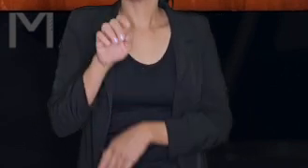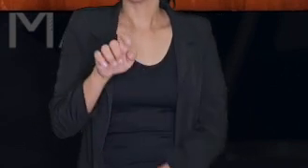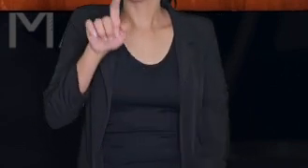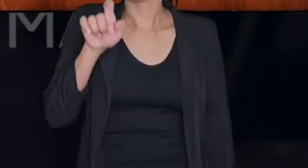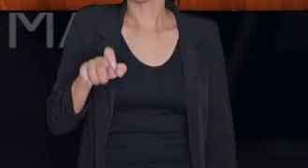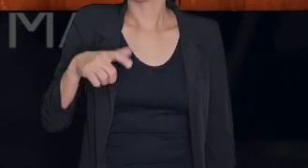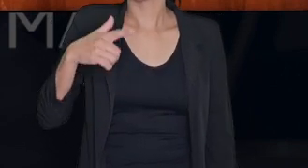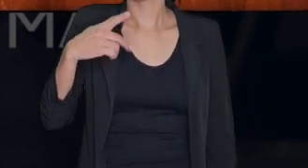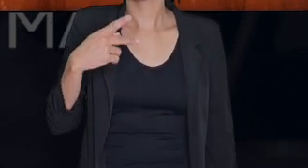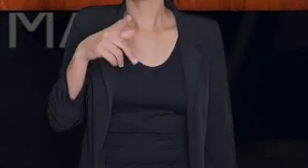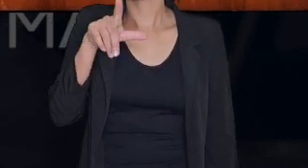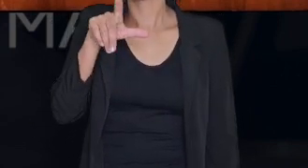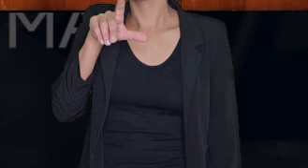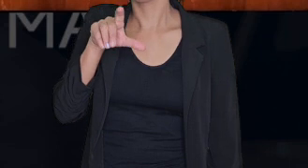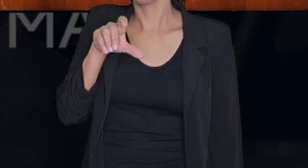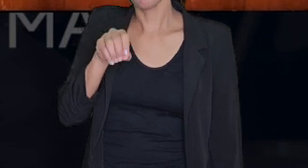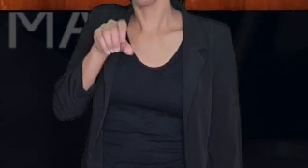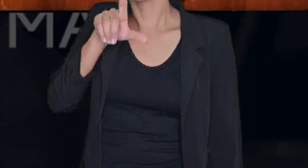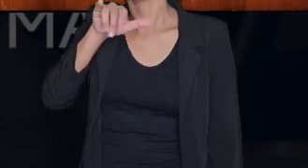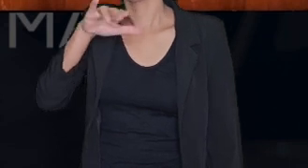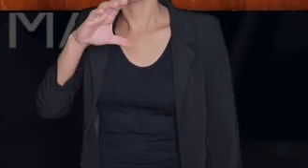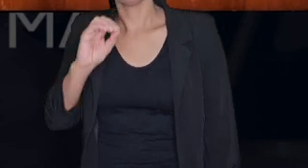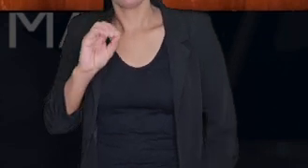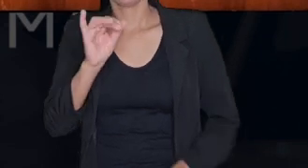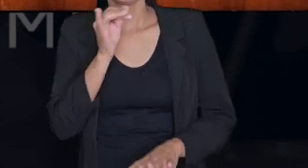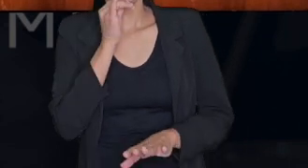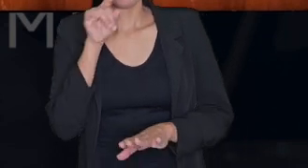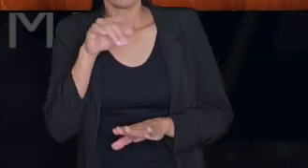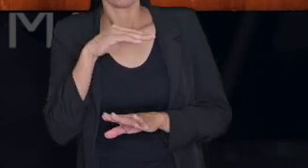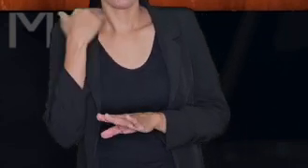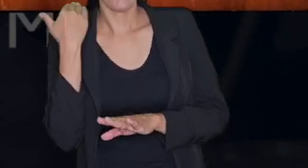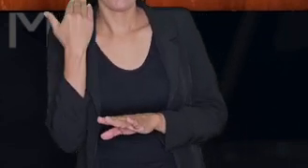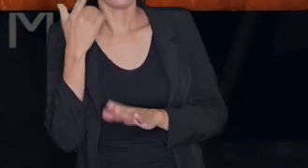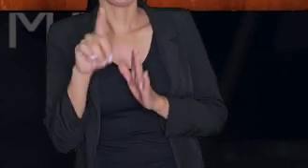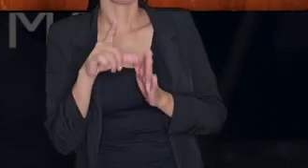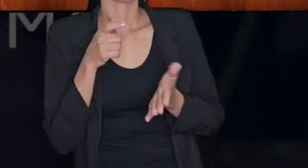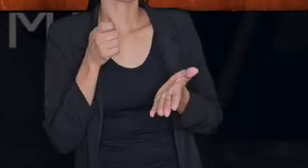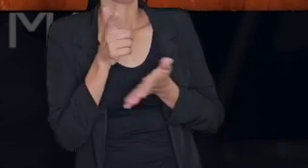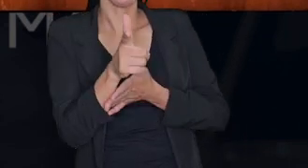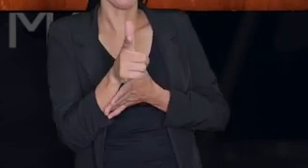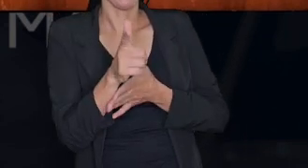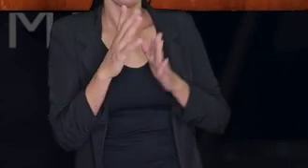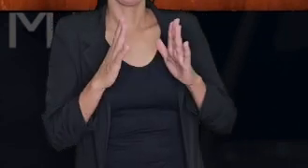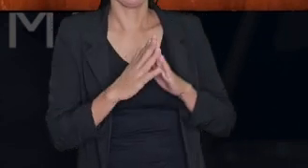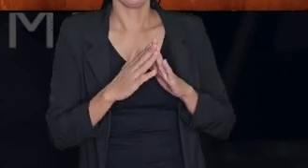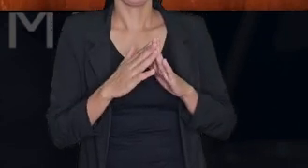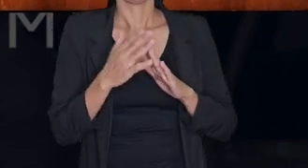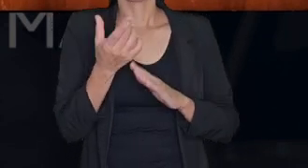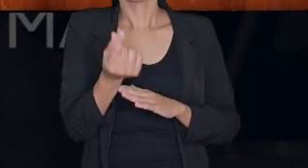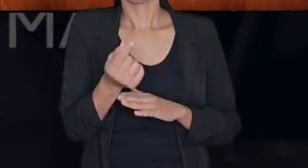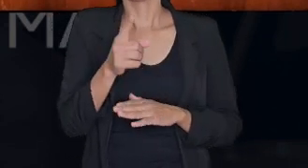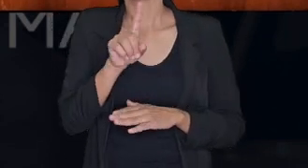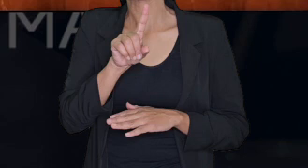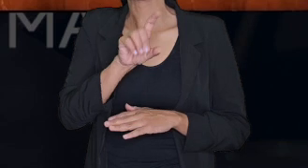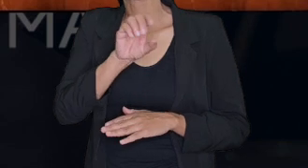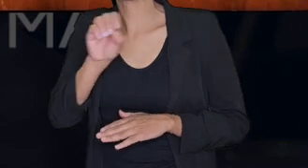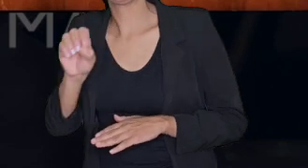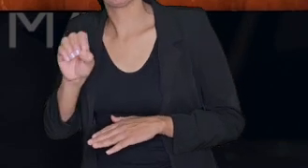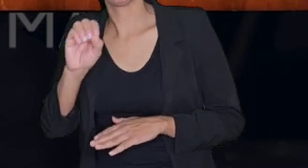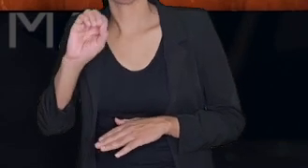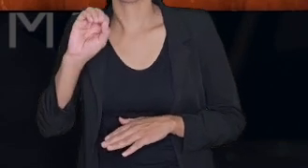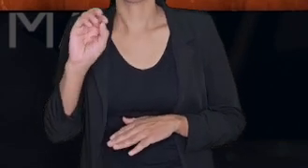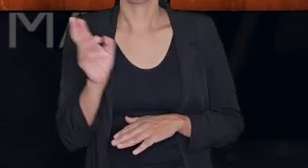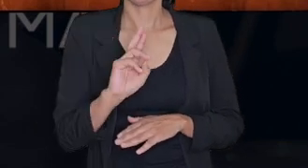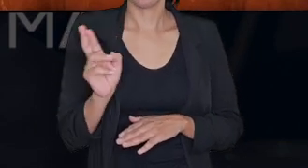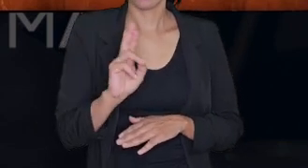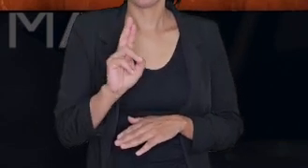valorizarem os bens do espólio. Vamos supor que o cara faleceu e tinha comprado um imóvel no valor de 100